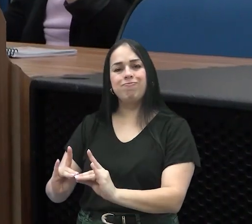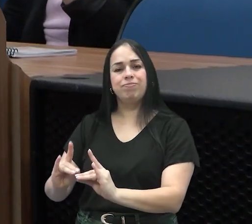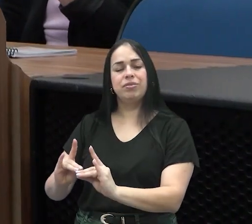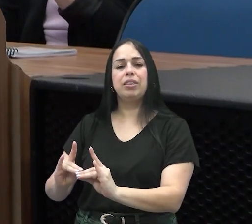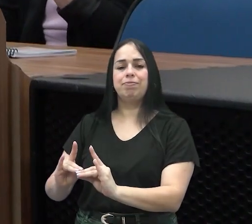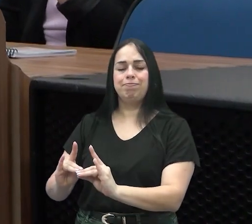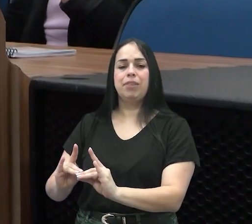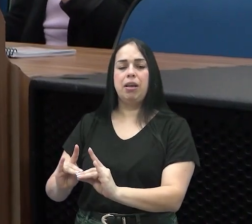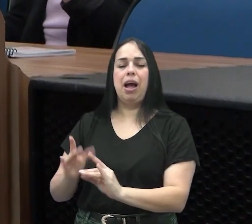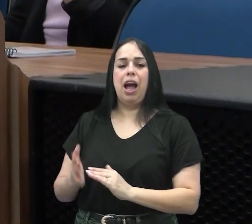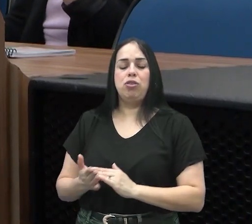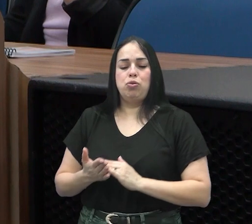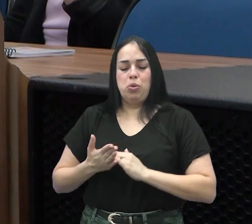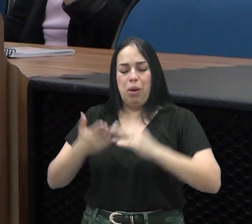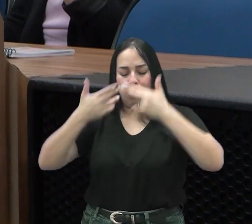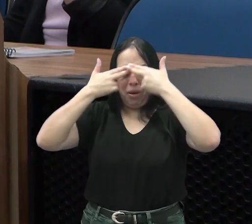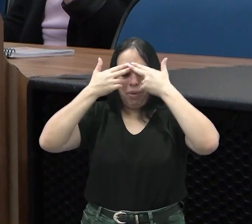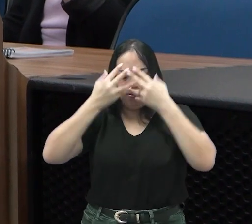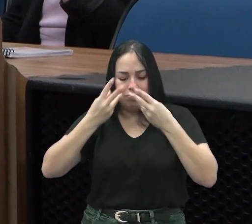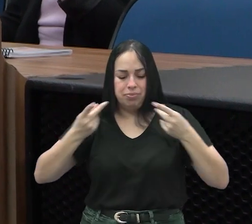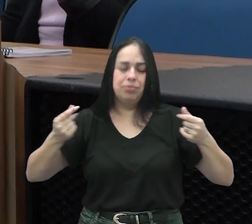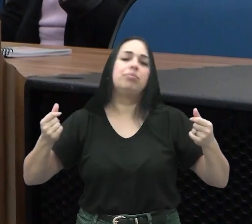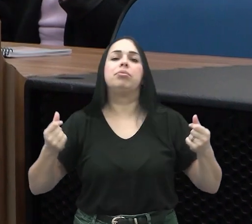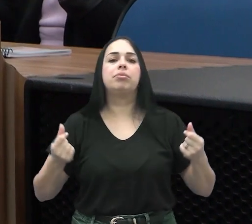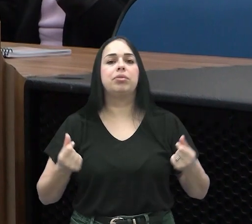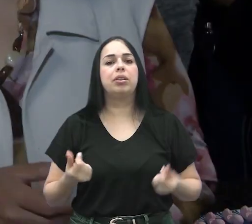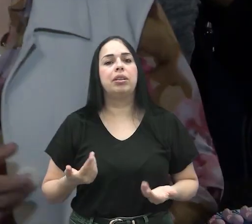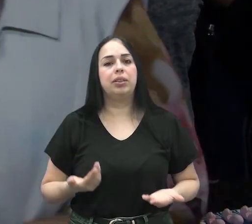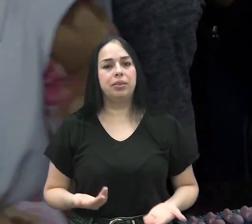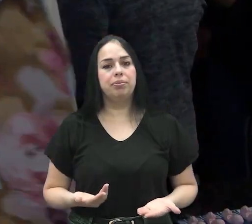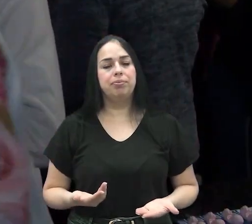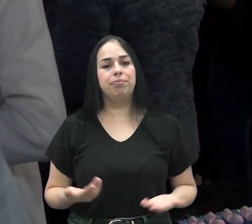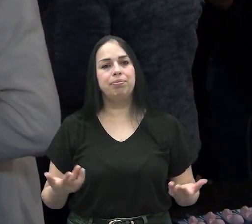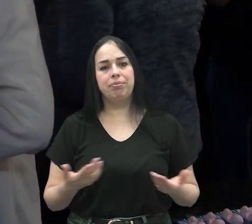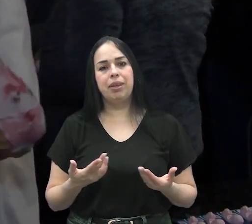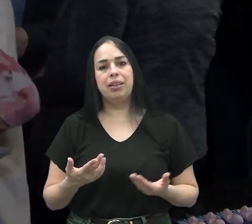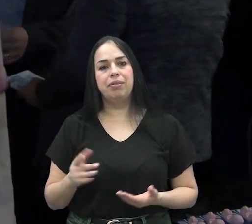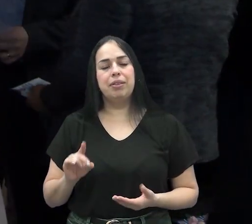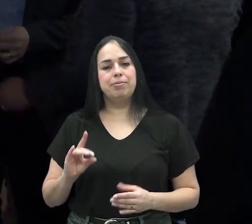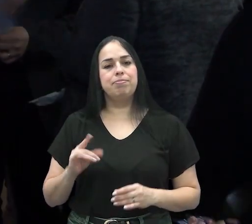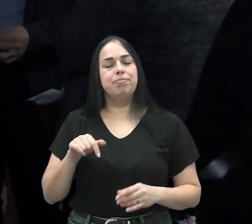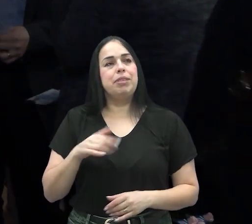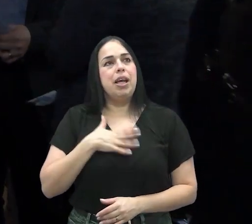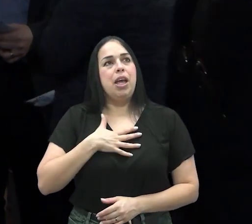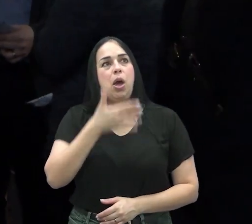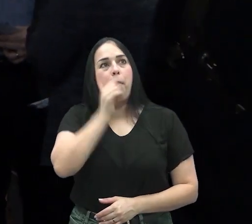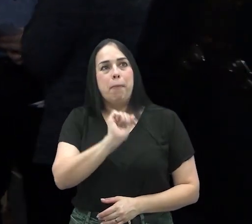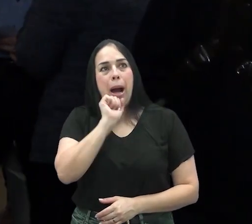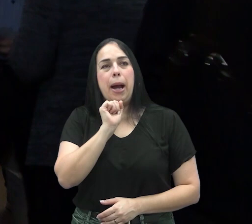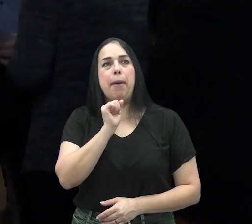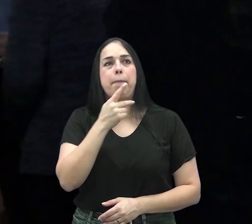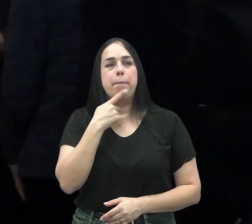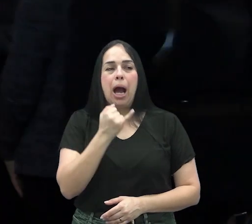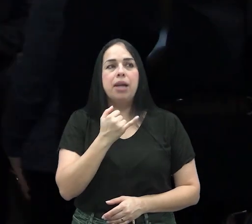o sepultamento de um nascituro poderia ajudá-las nesse processo. Ele vai resgatar a nossa dignidade